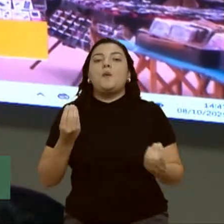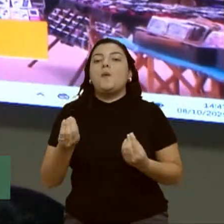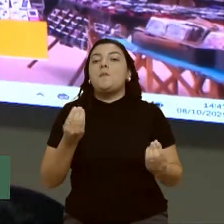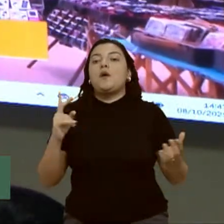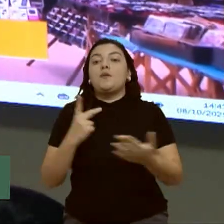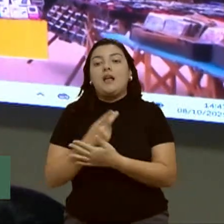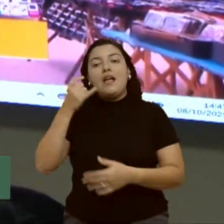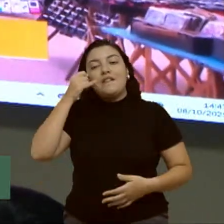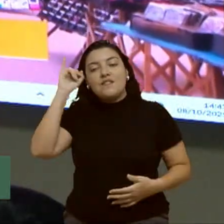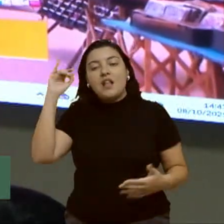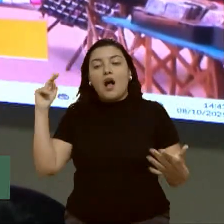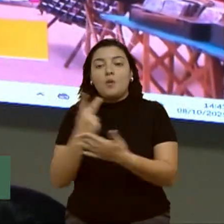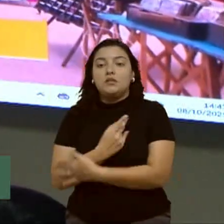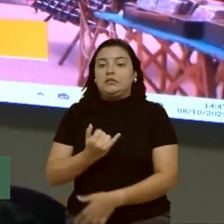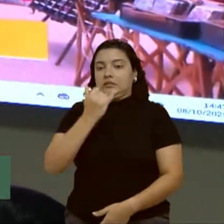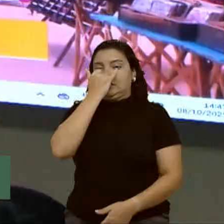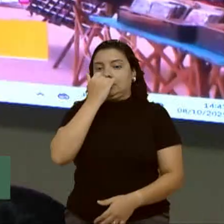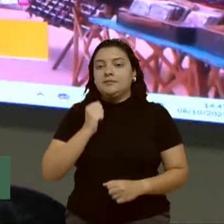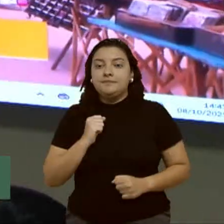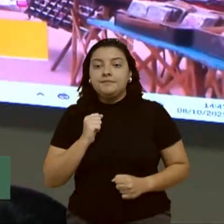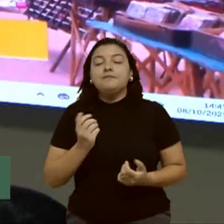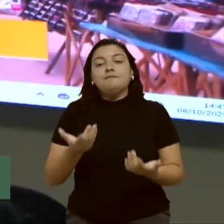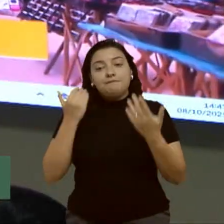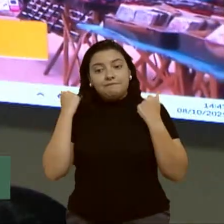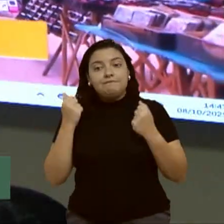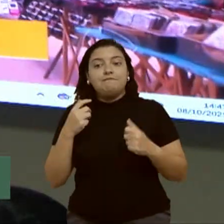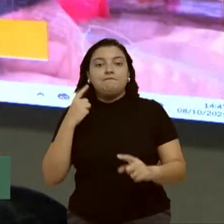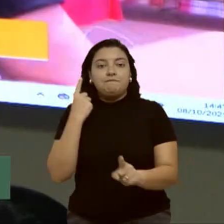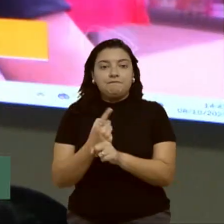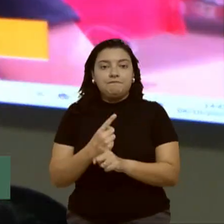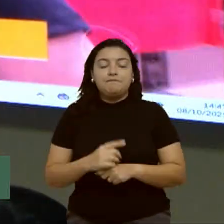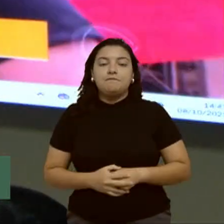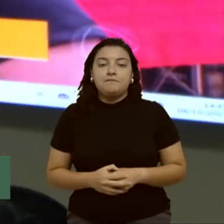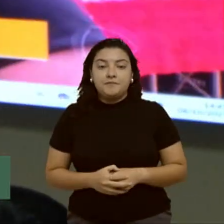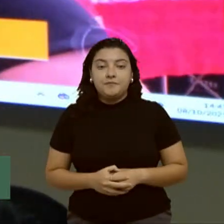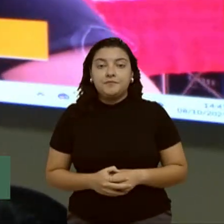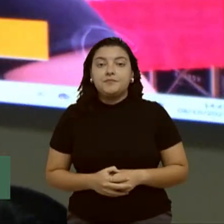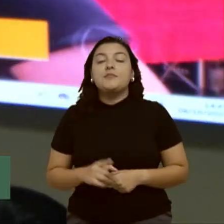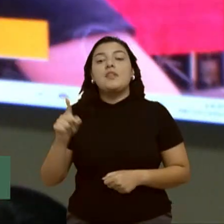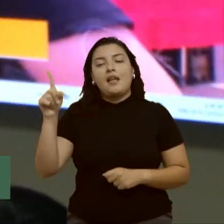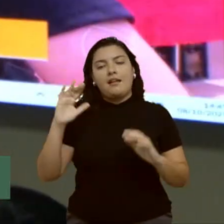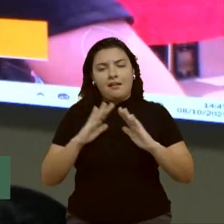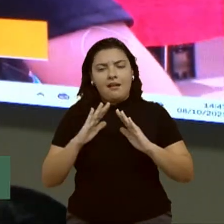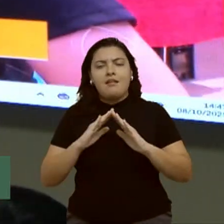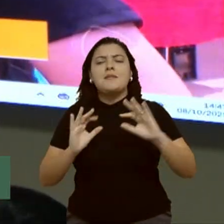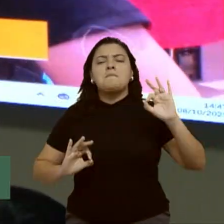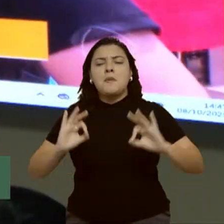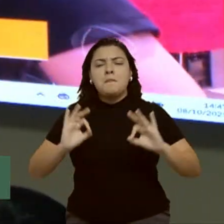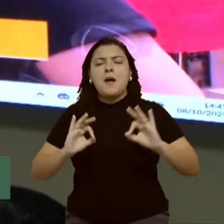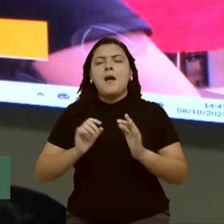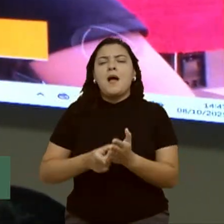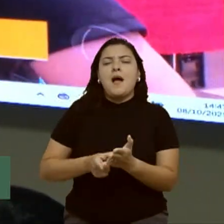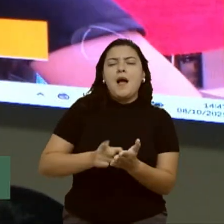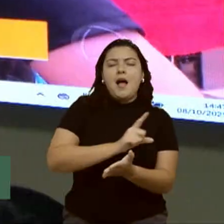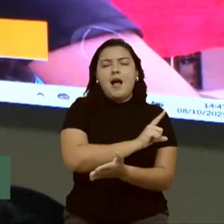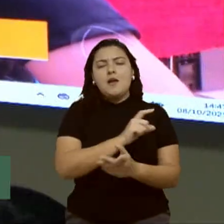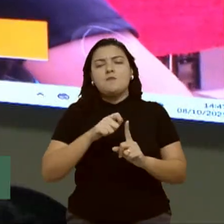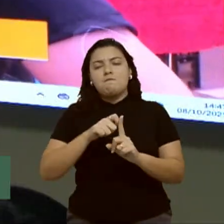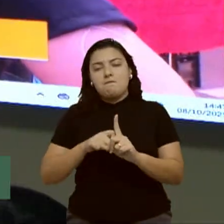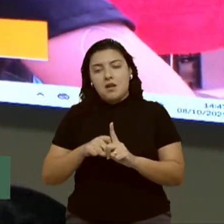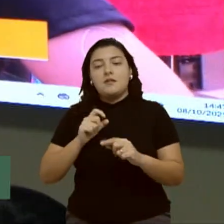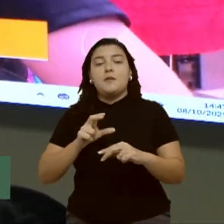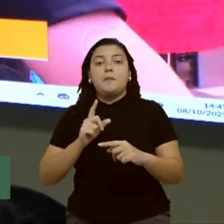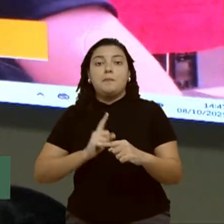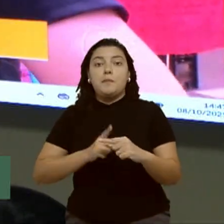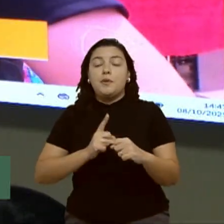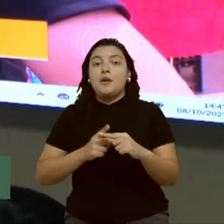para evitar possíveis fraudes? Vem comigo e vamos lá descobrir. Sim, lá em casa a gente já se prepara bem no início do mês, porque a